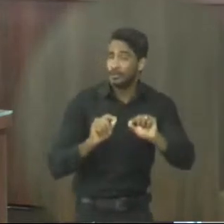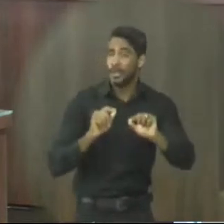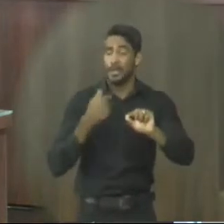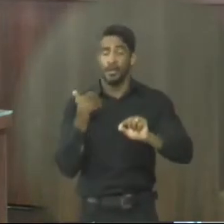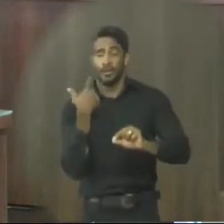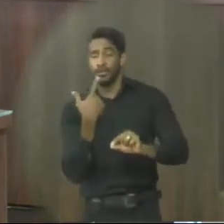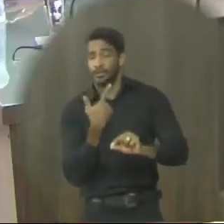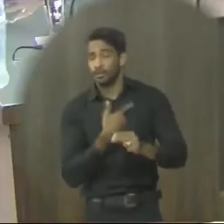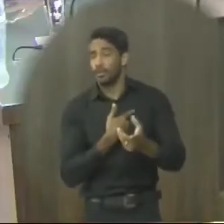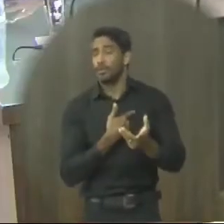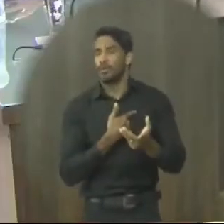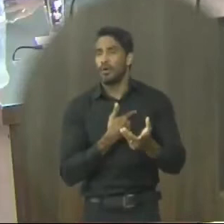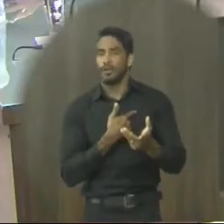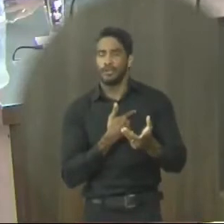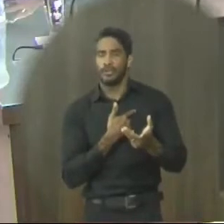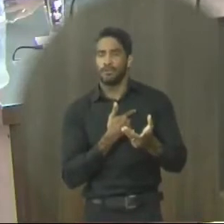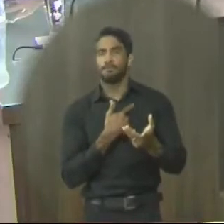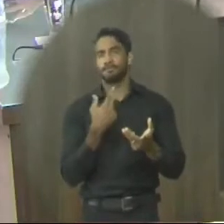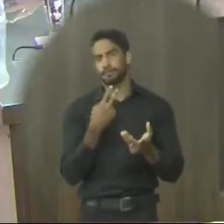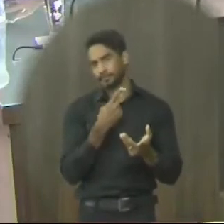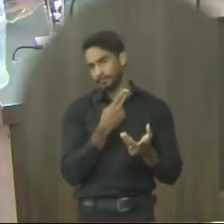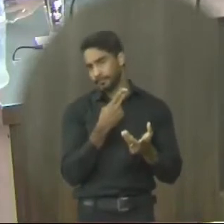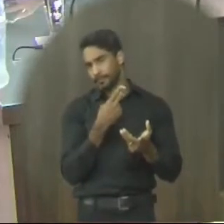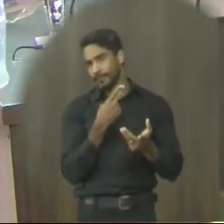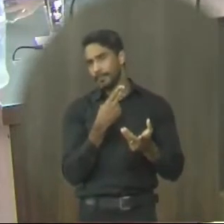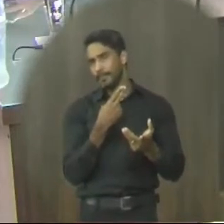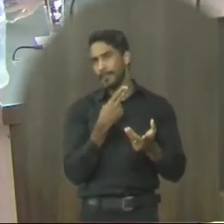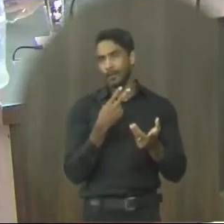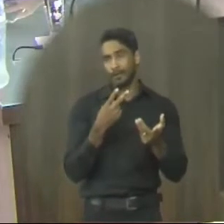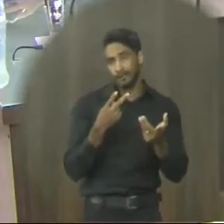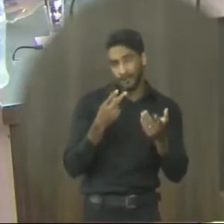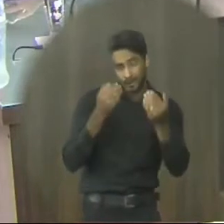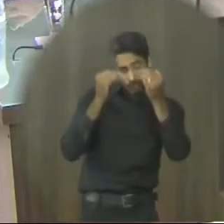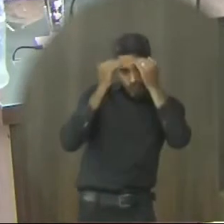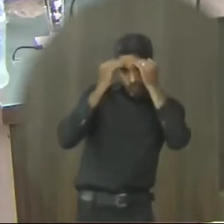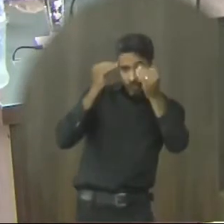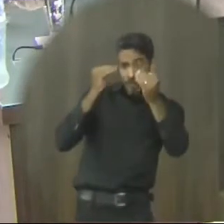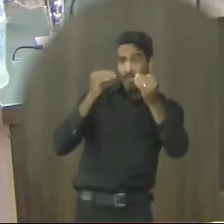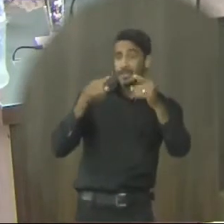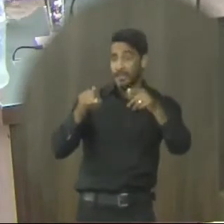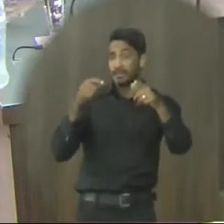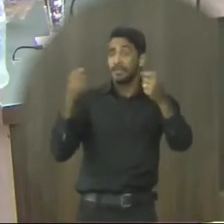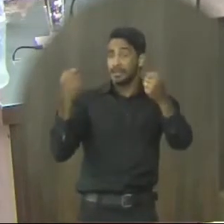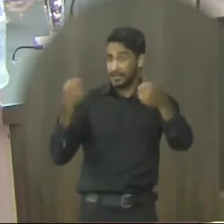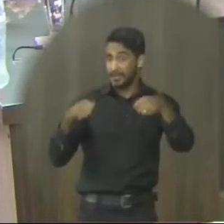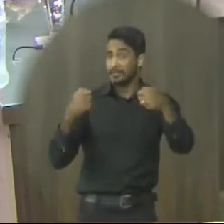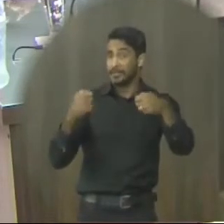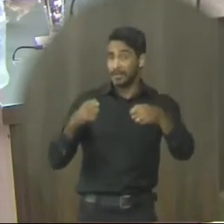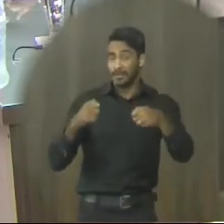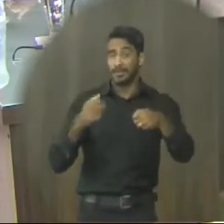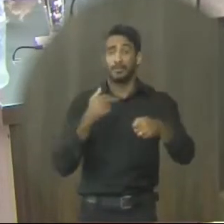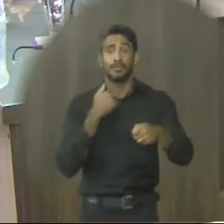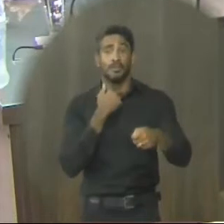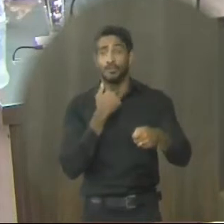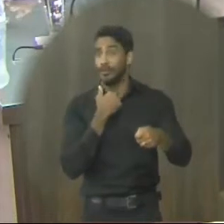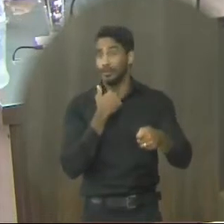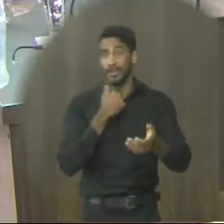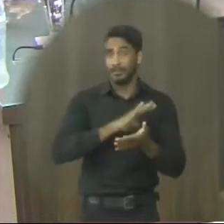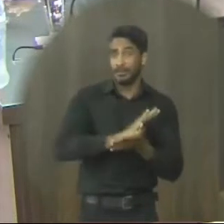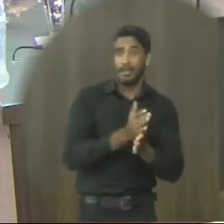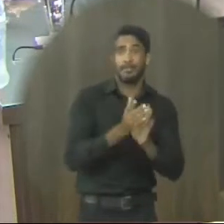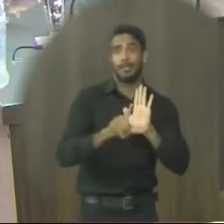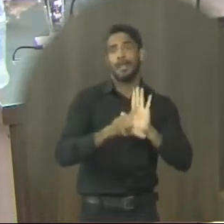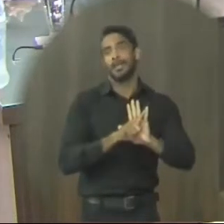não, em nome de atender uma necessidade, nós não podemos passar por cima da